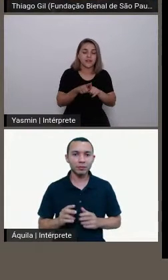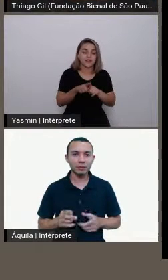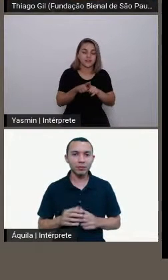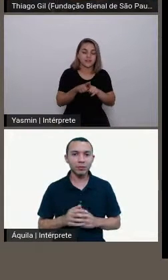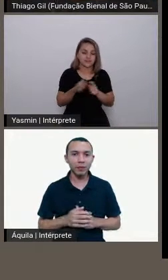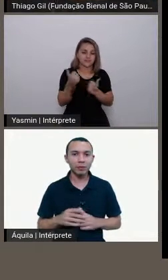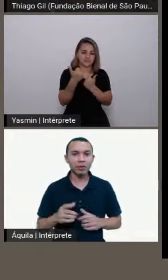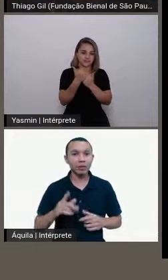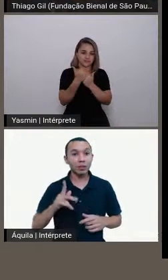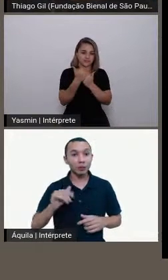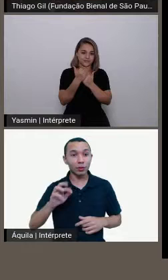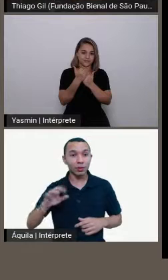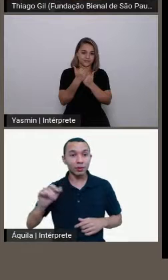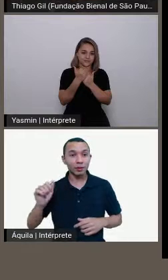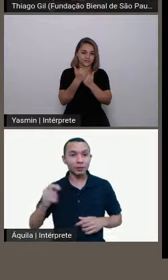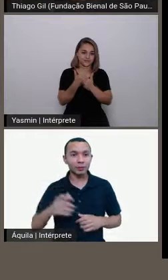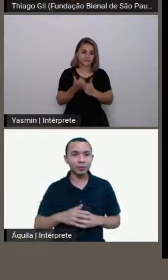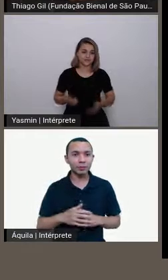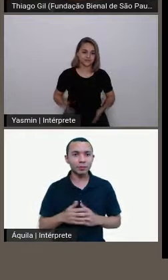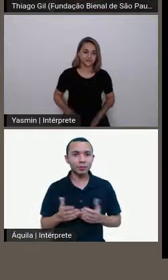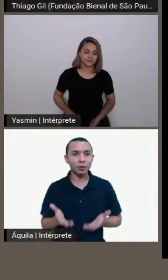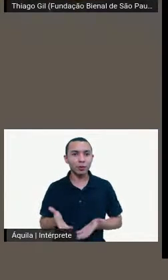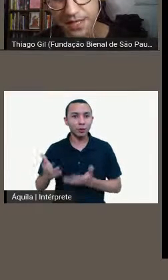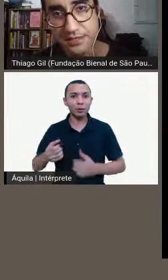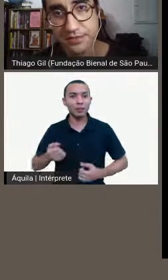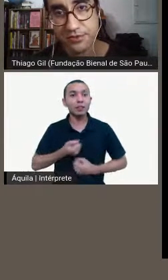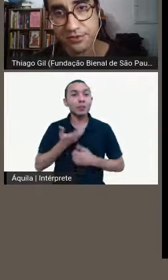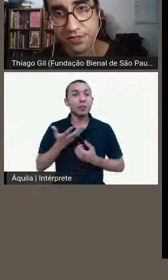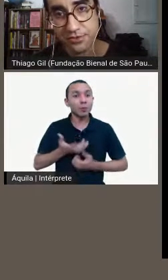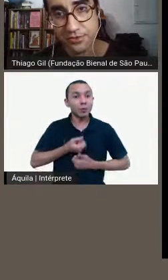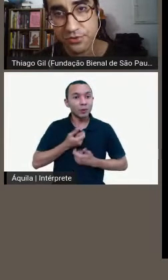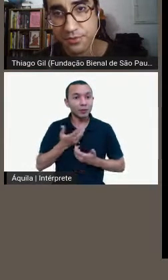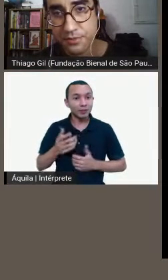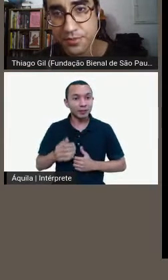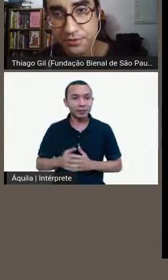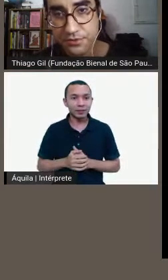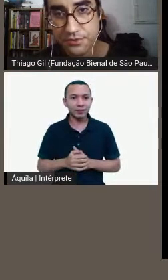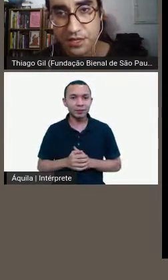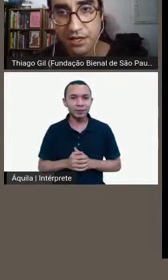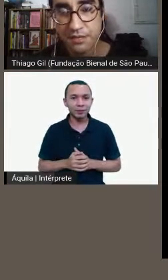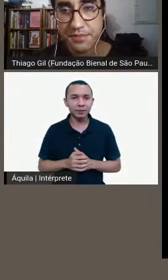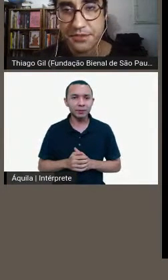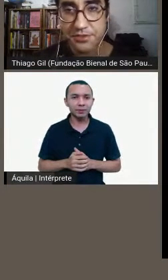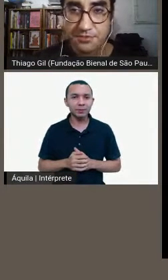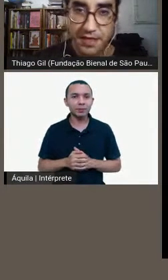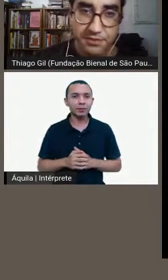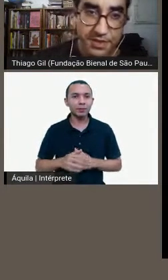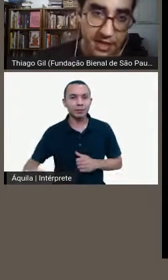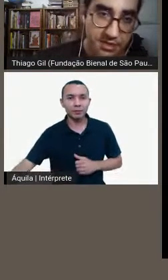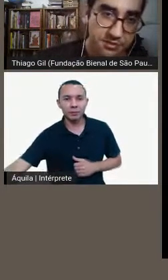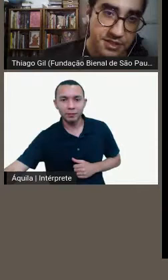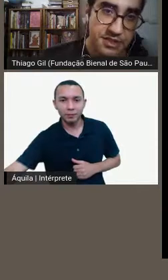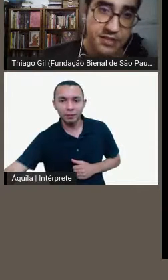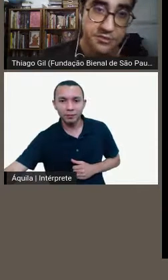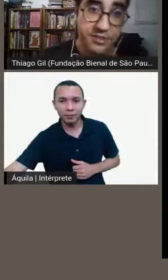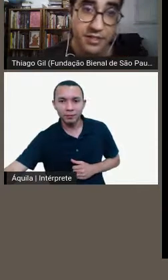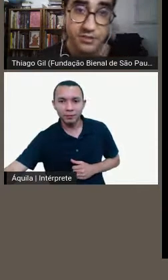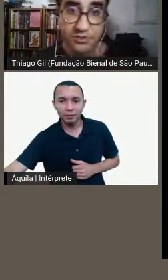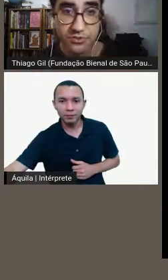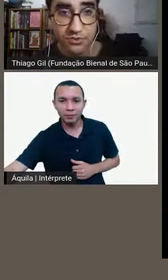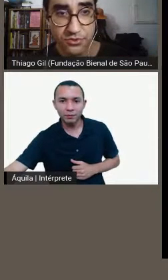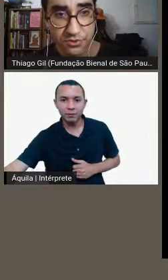glória. Oferenda de poesia às dúzias, tripeça dos logradouros públicos, bicho debaixo da árvore,